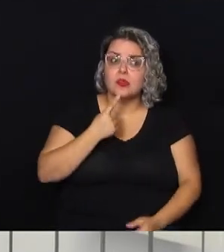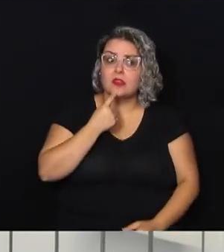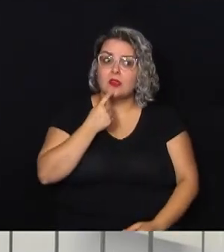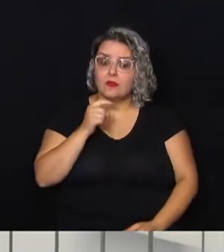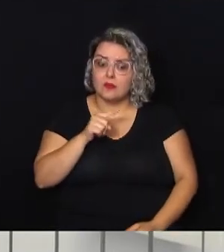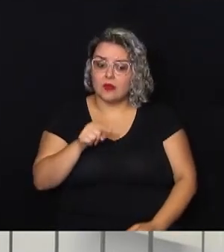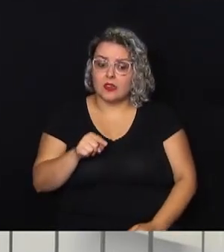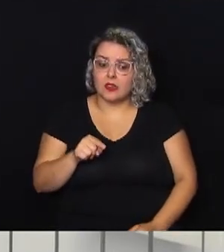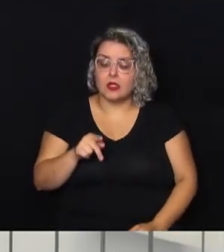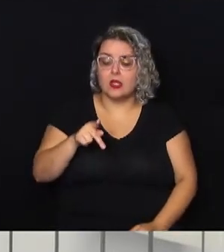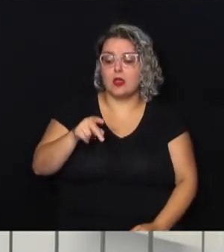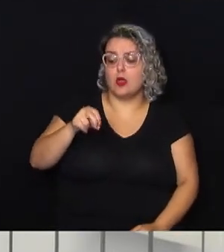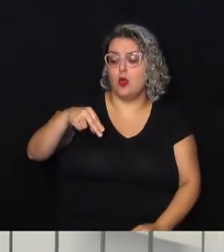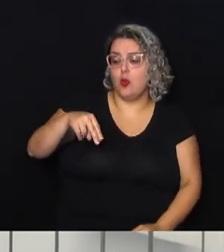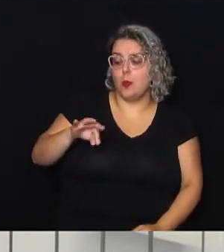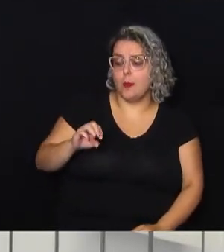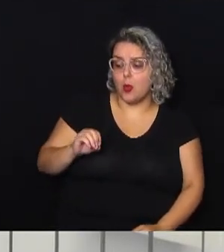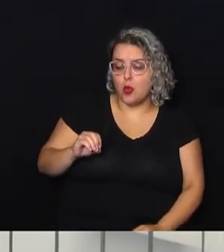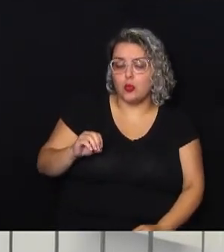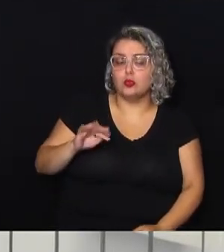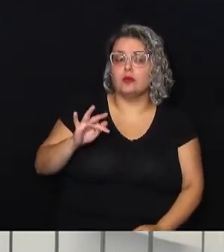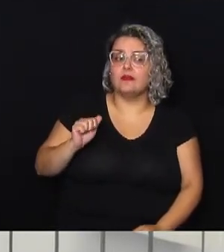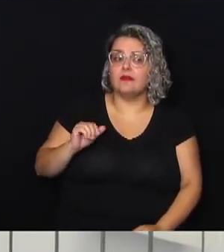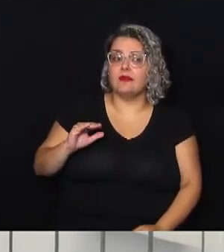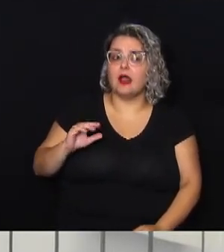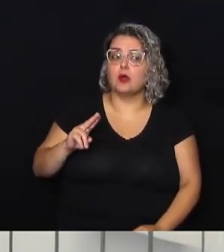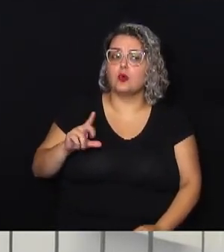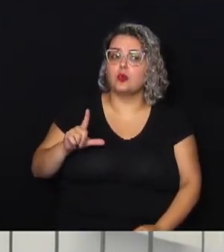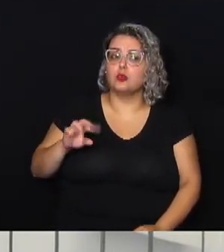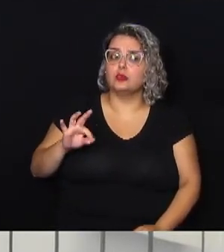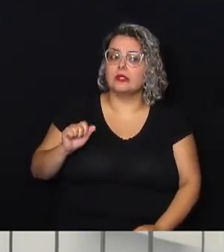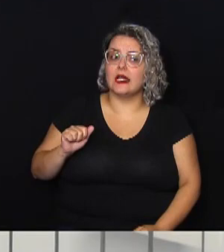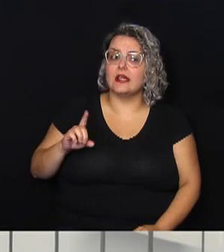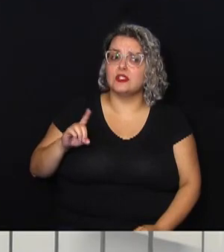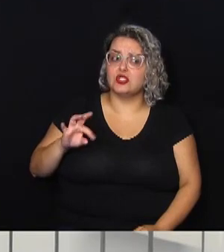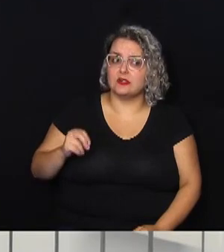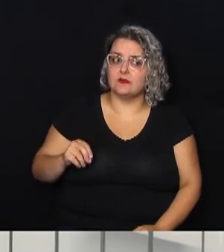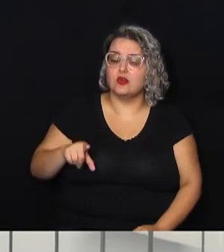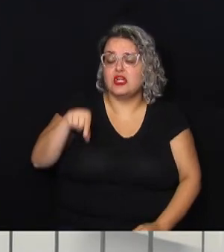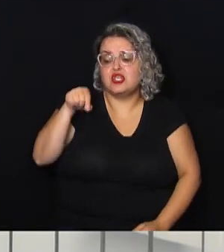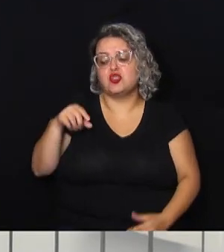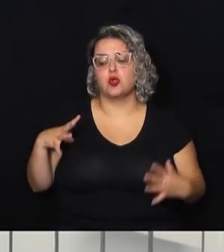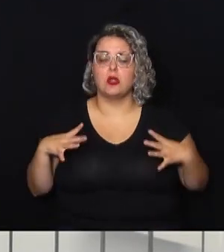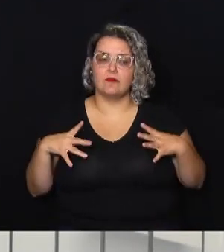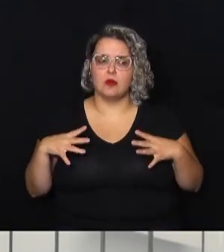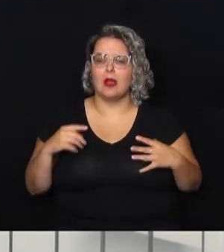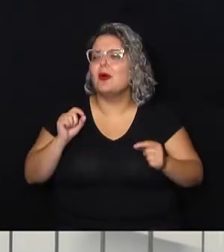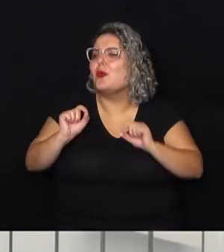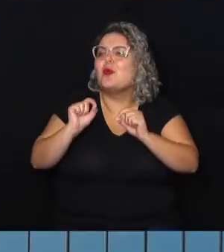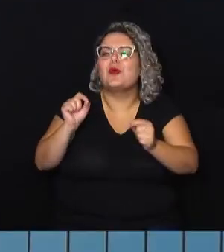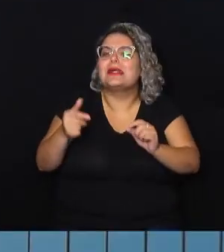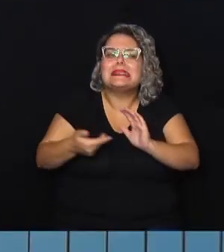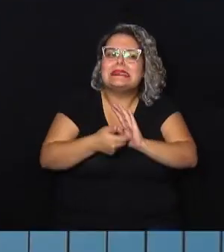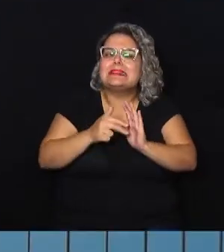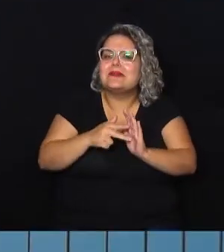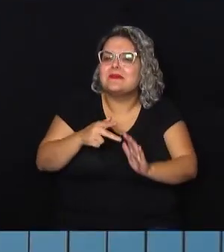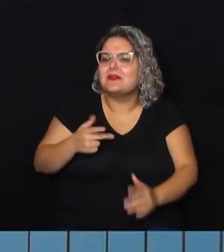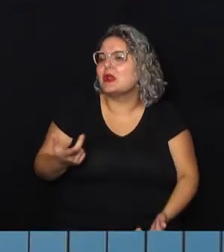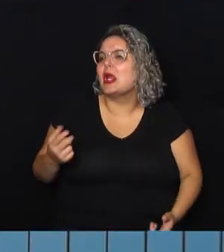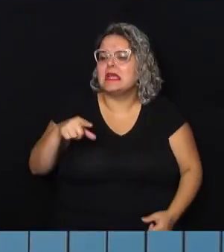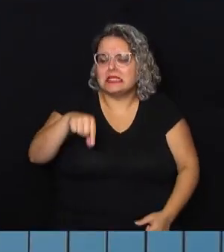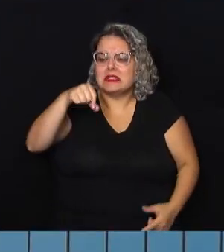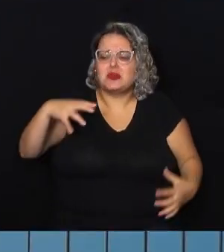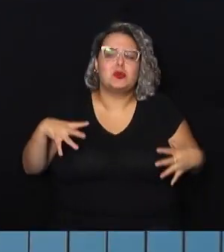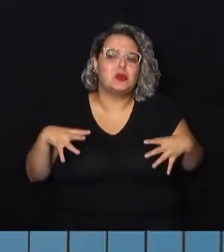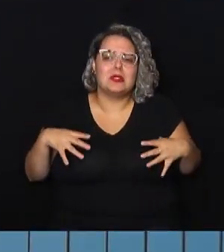ponto facultativo. As pessoas escutam bastante, é ponto facultativo. O que quer dizer esse ponto facultativo e a diferença para